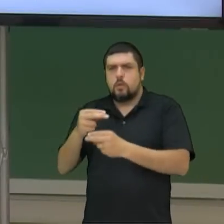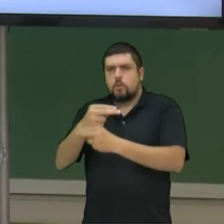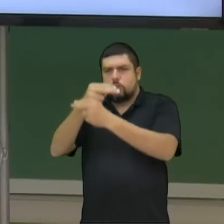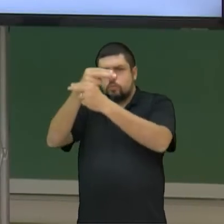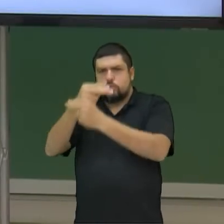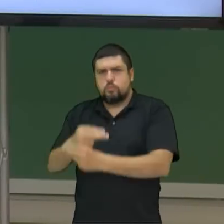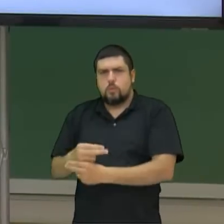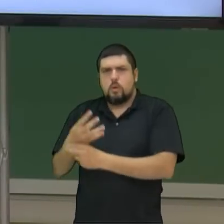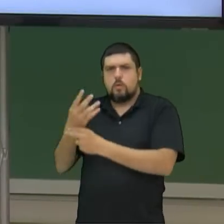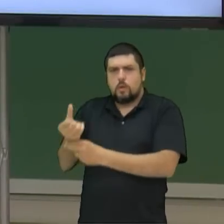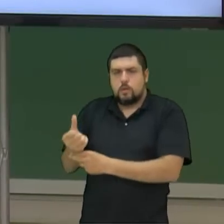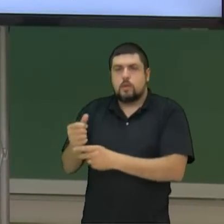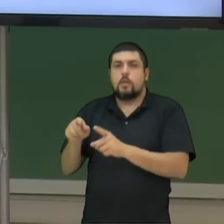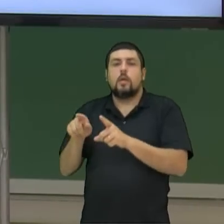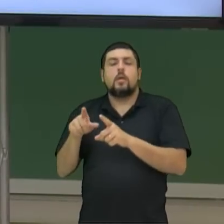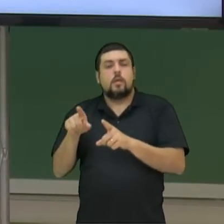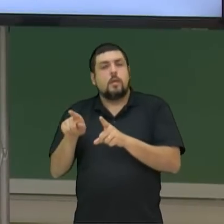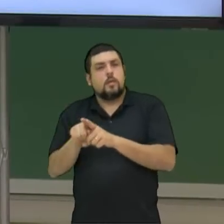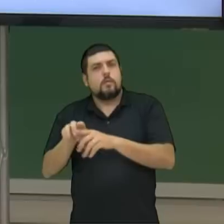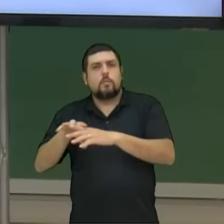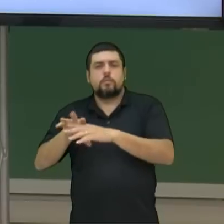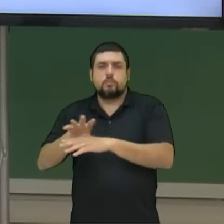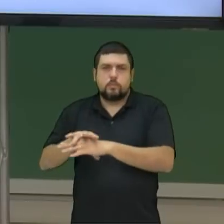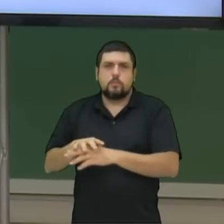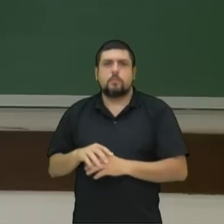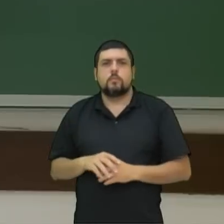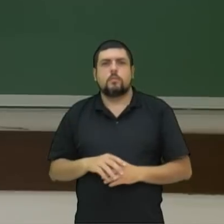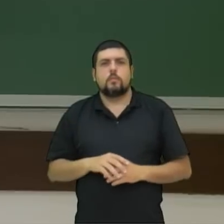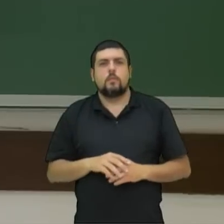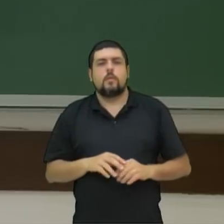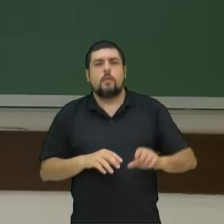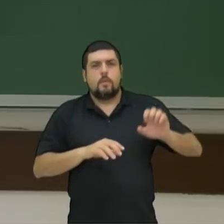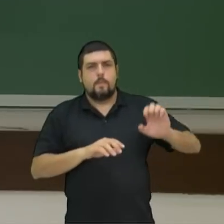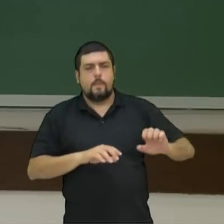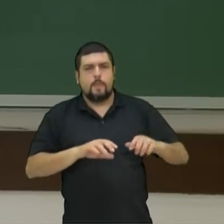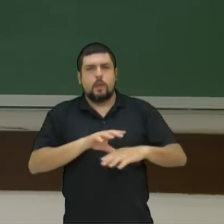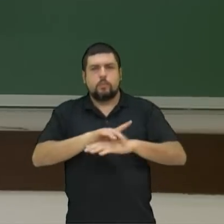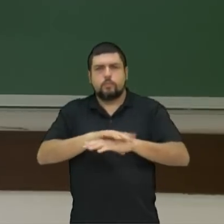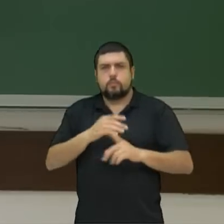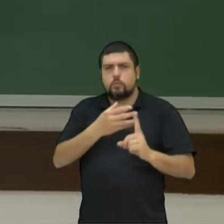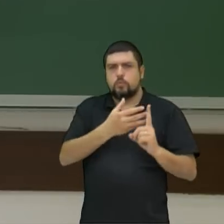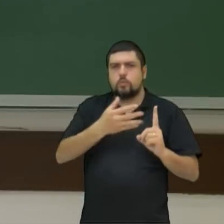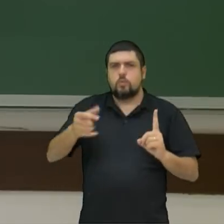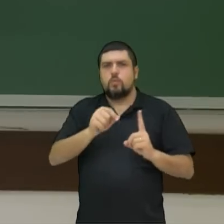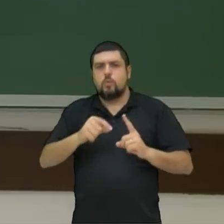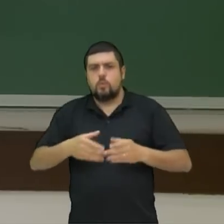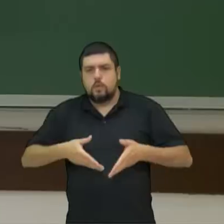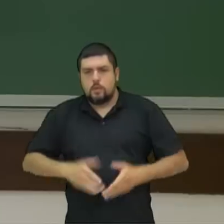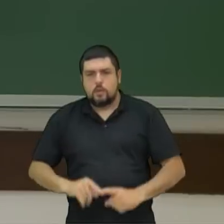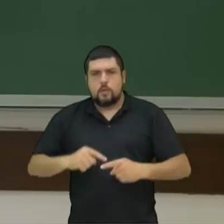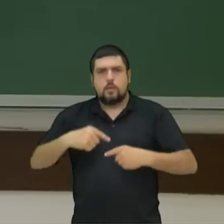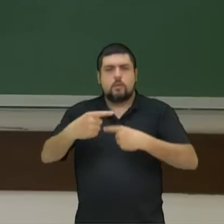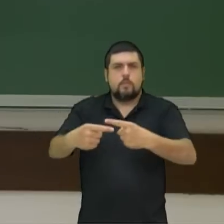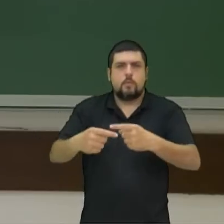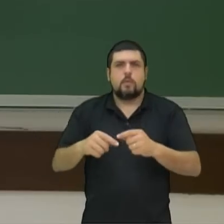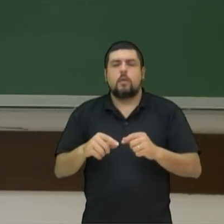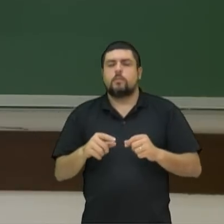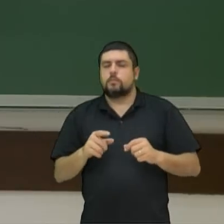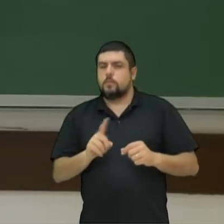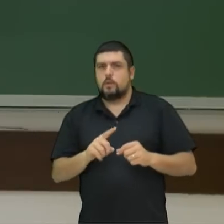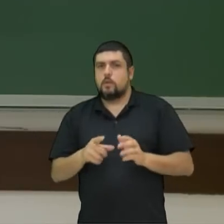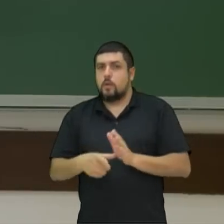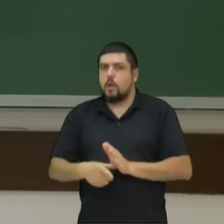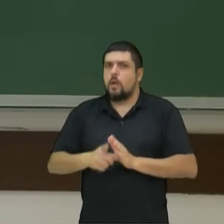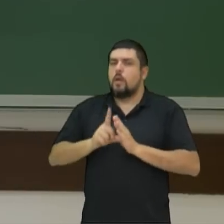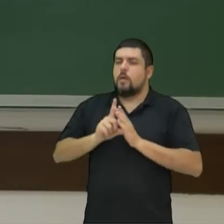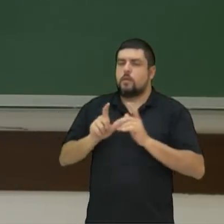a síndrome, né? E ainda, as aberrações cromossômicas só podem ser diagnosticadas após o parto. também é mentira. A gente pode